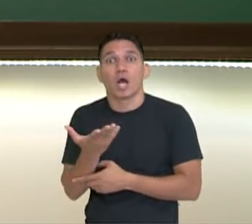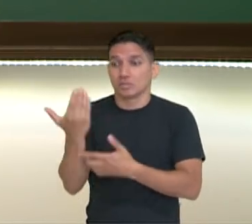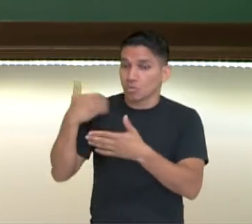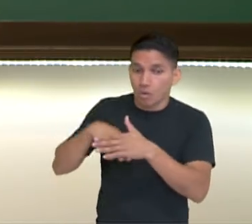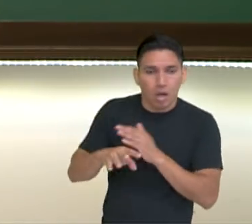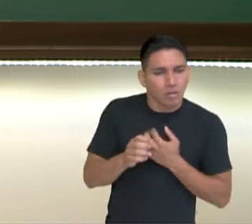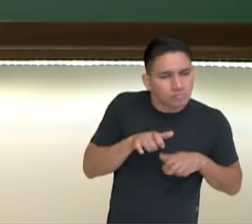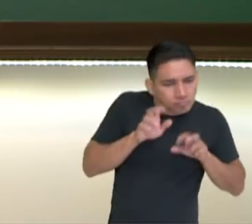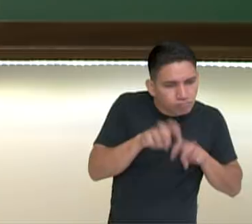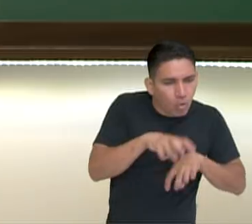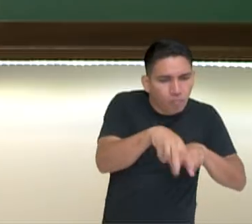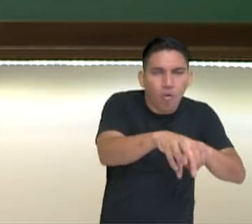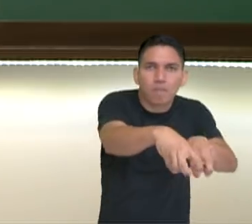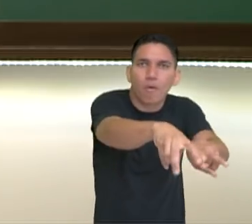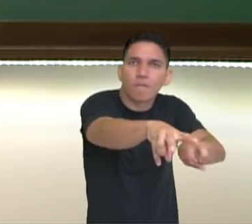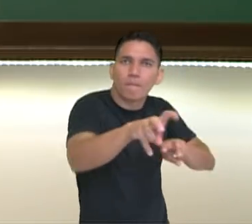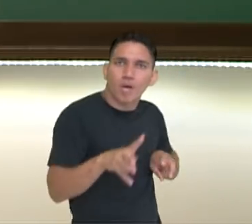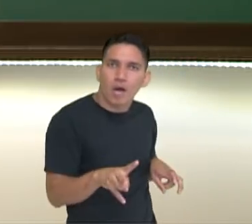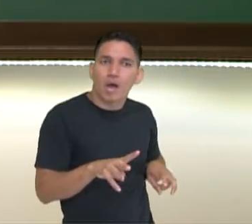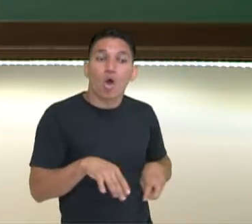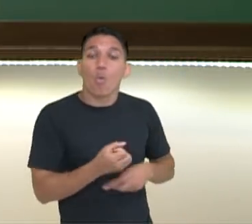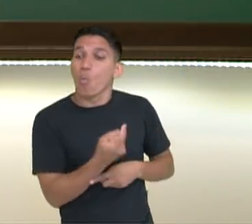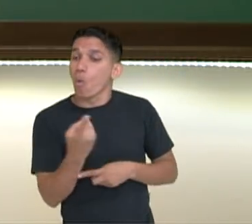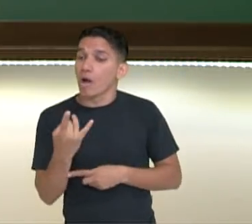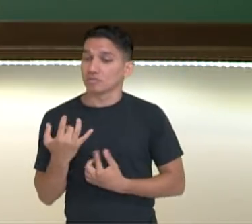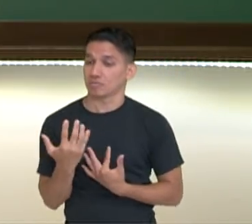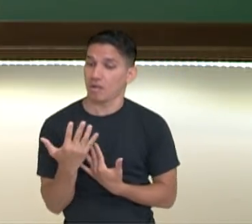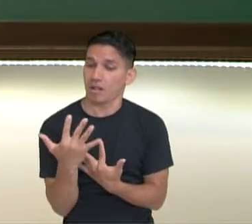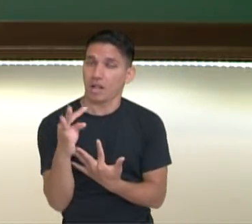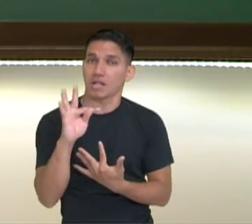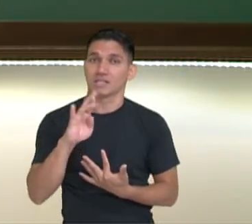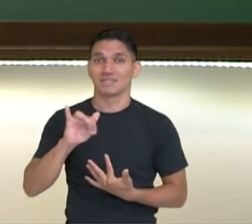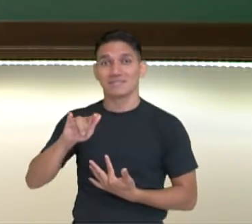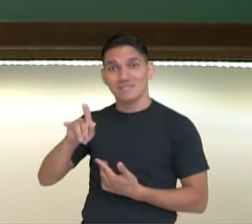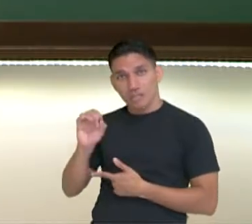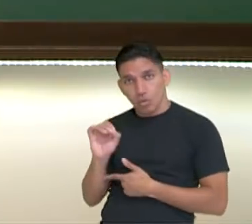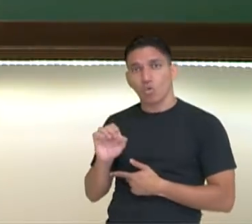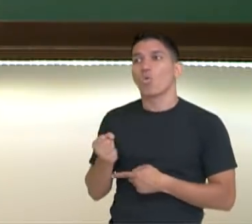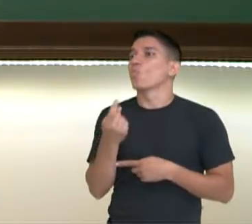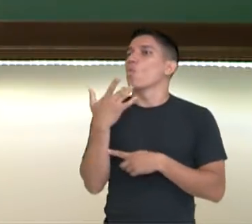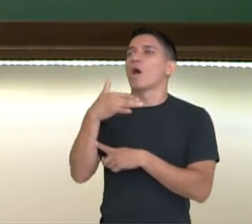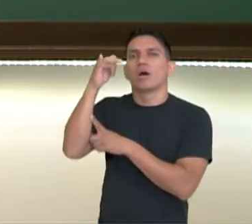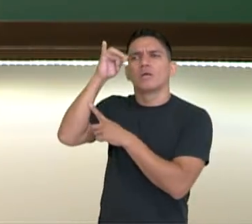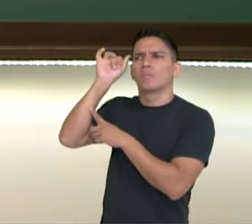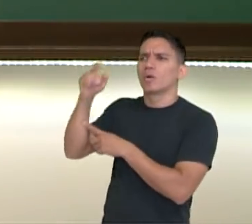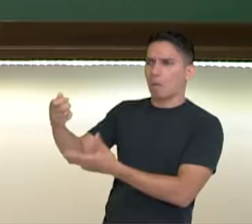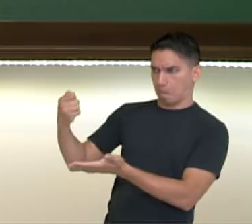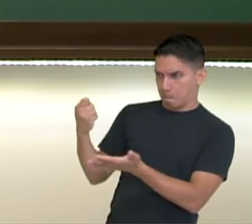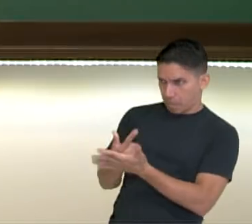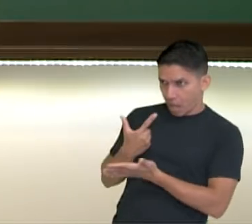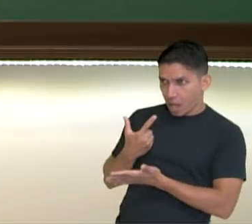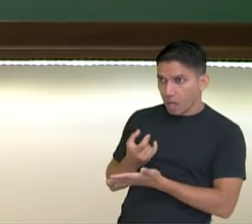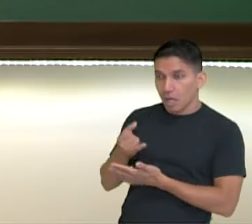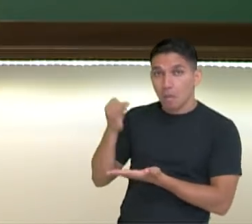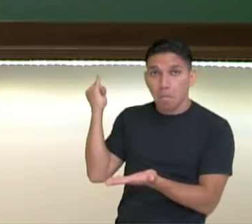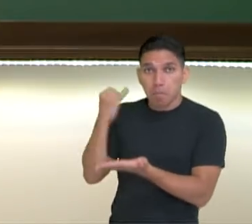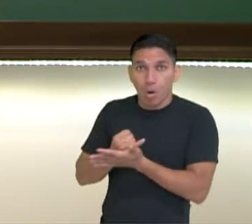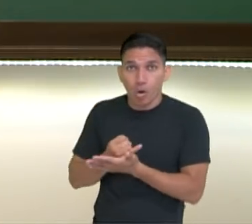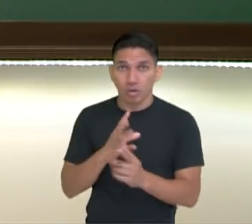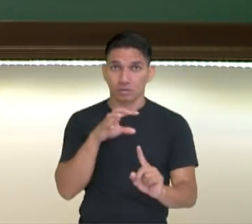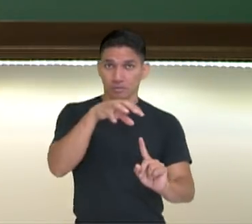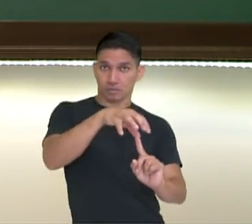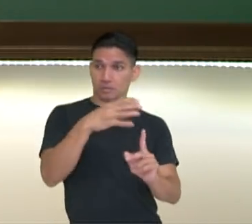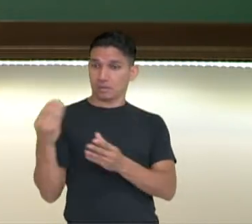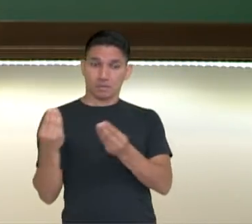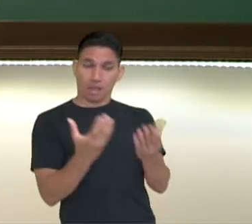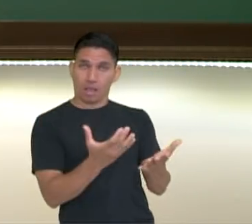terra, quanto de trigo ainda tem, quantos bois aquele cara pagou de imposto para o rei. Tudo